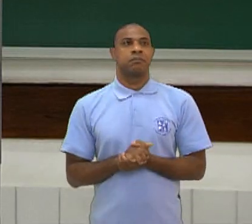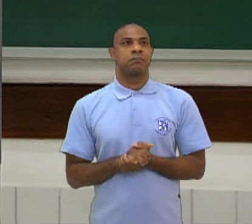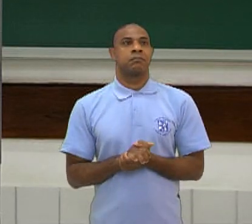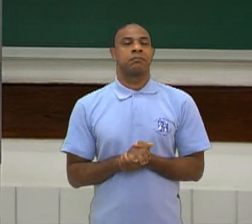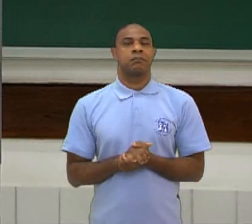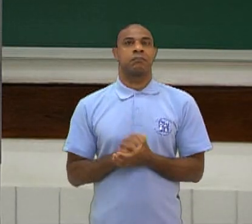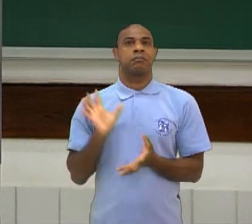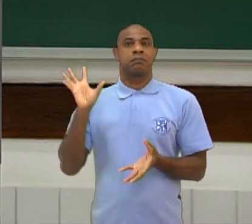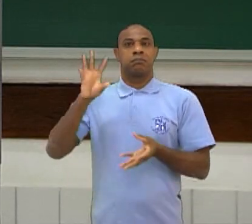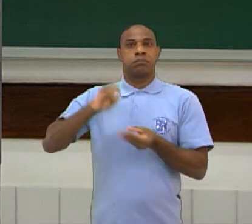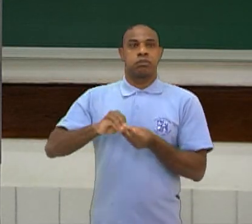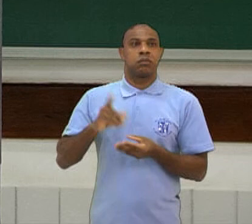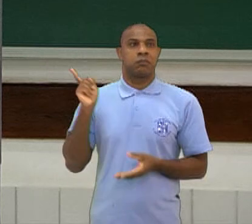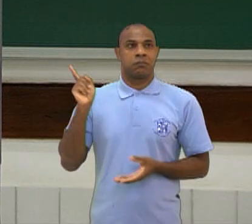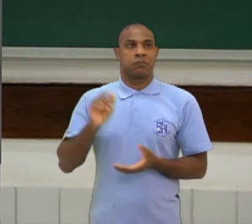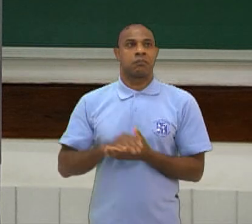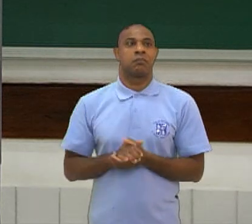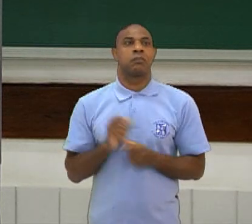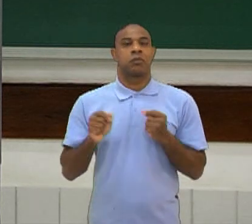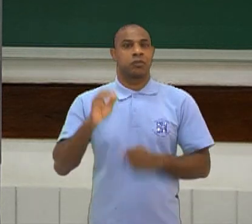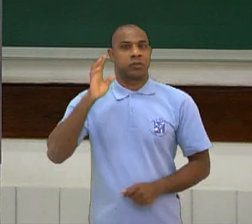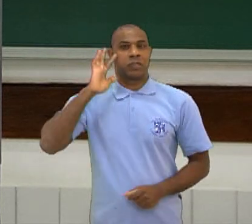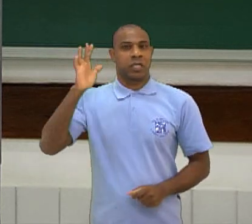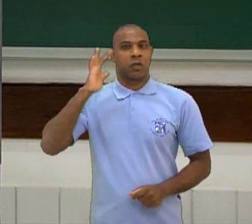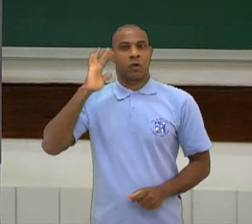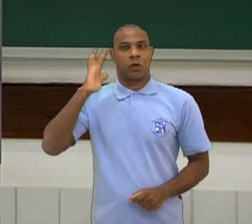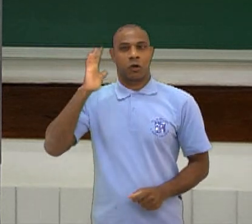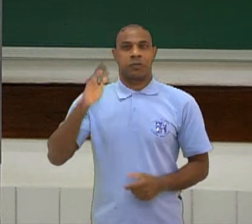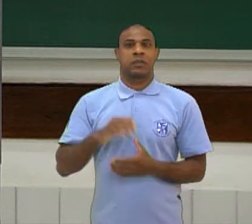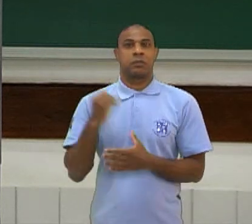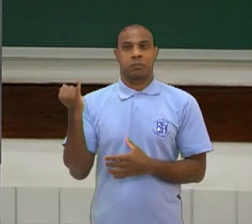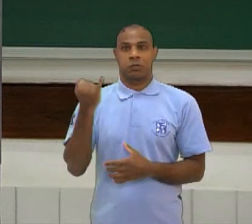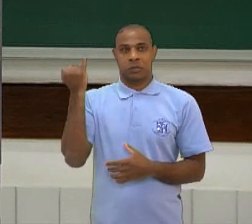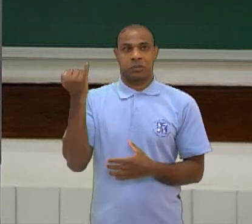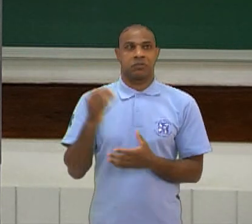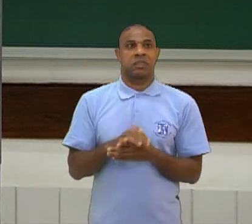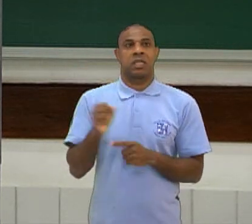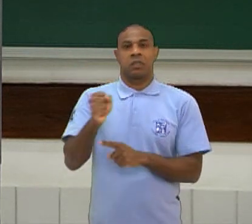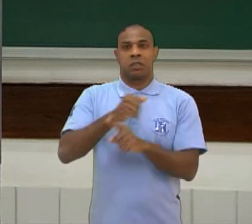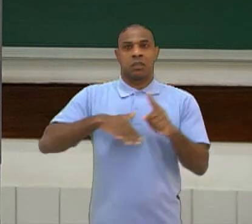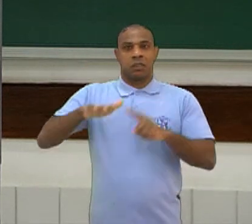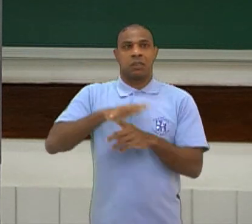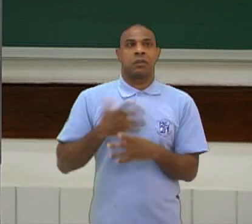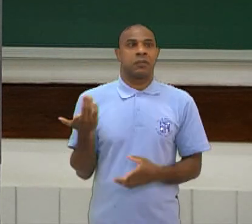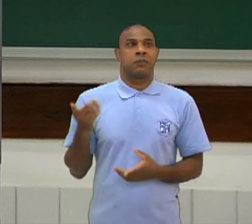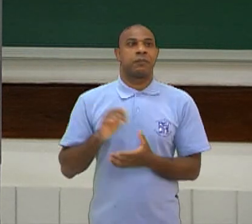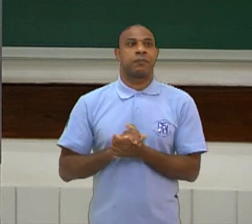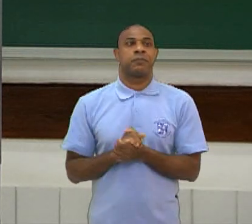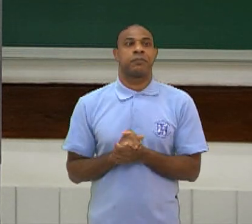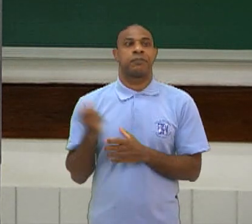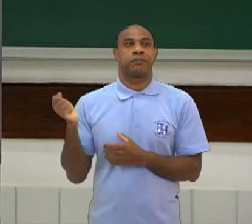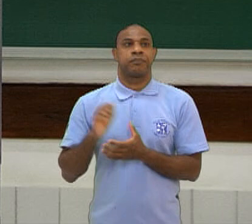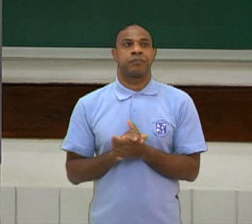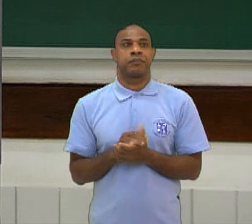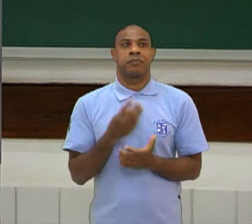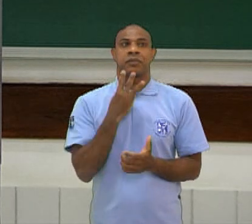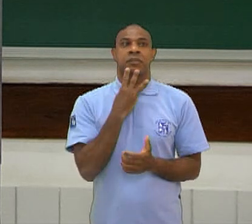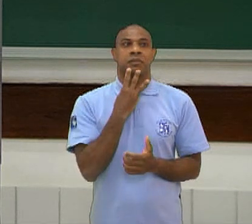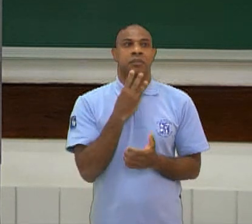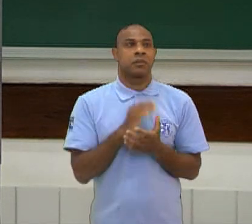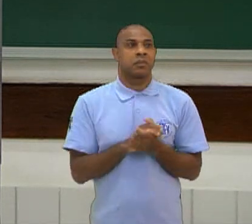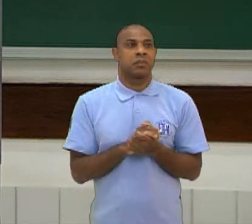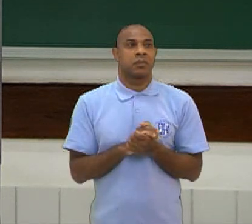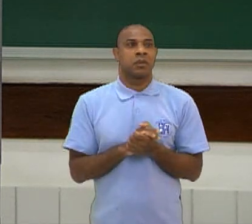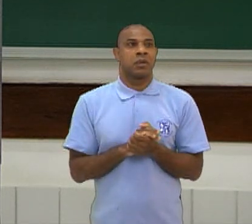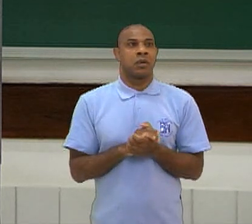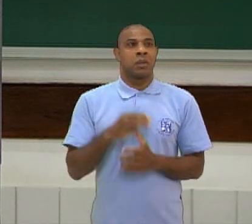revisão, que é o Estado na visão dos teóricos clássicos da sociologia. Vamos começar pelo Max Weber. Então, o Weber é um sociólogo bastante